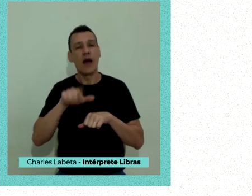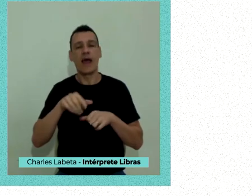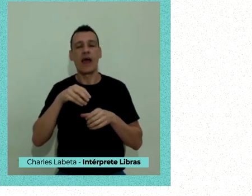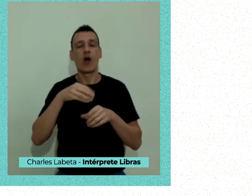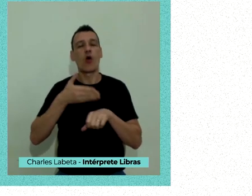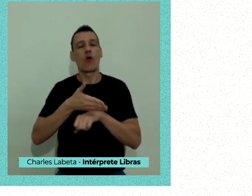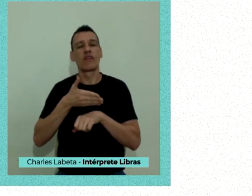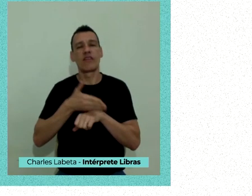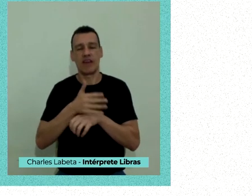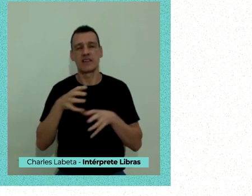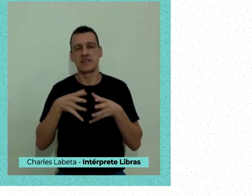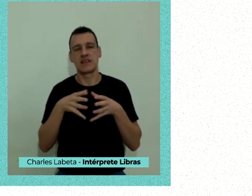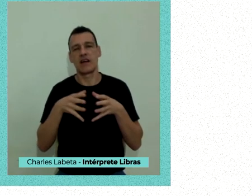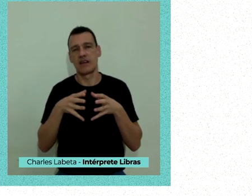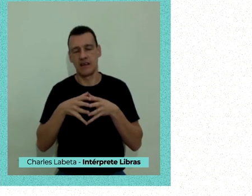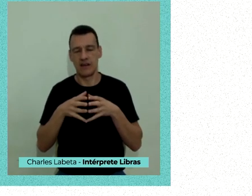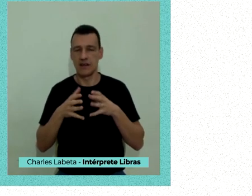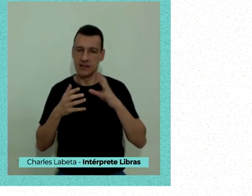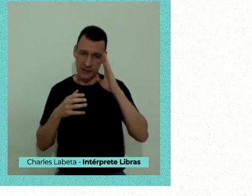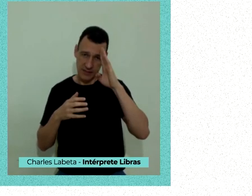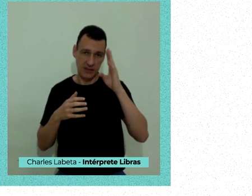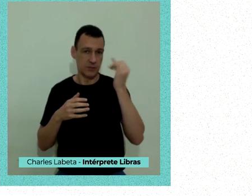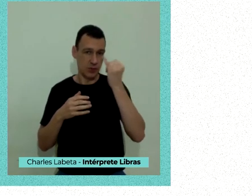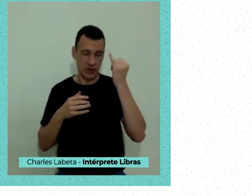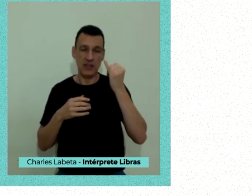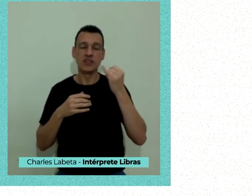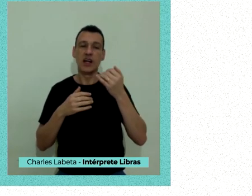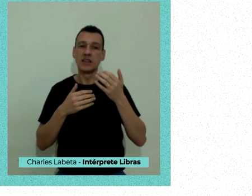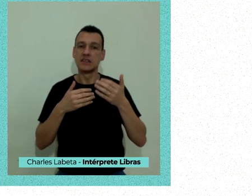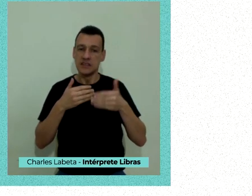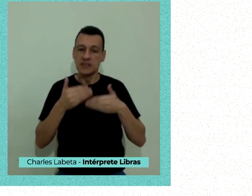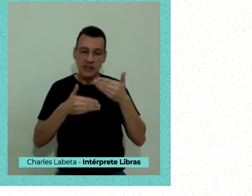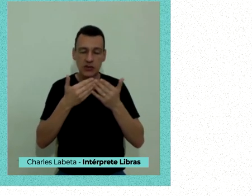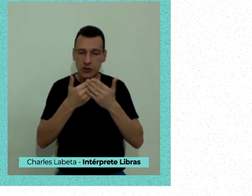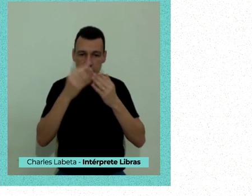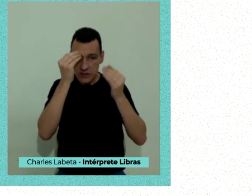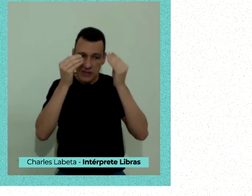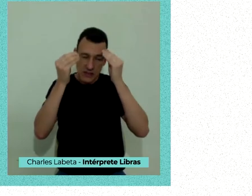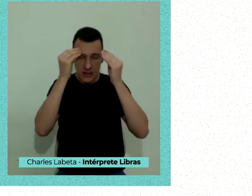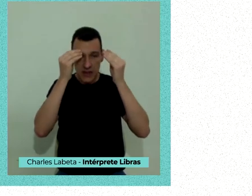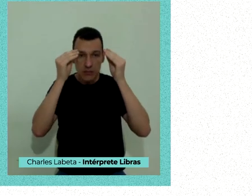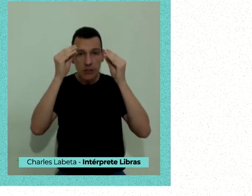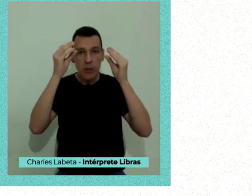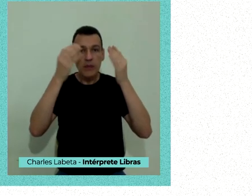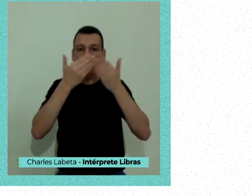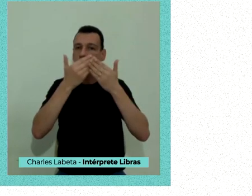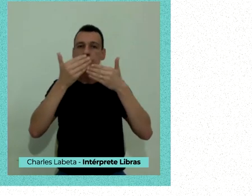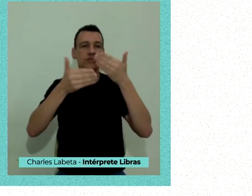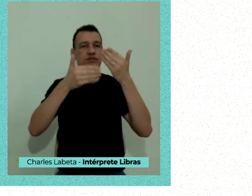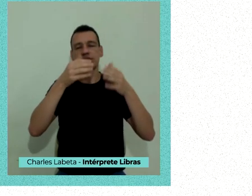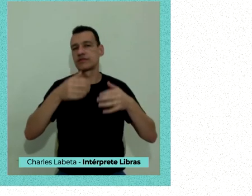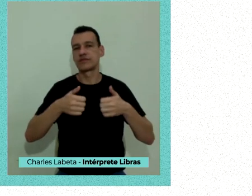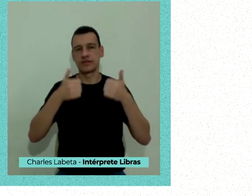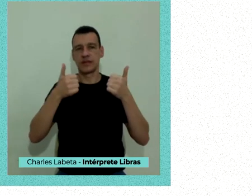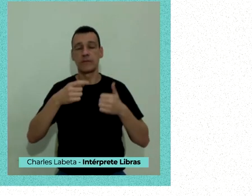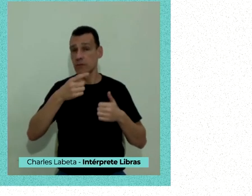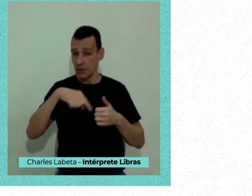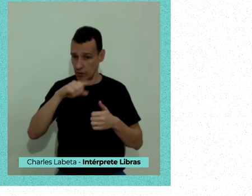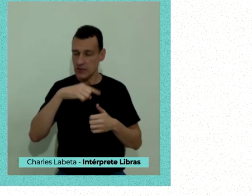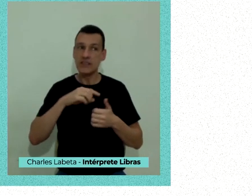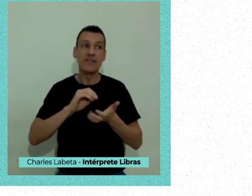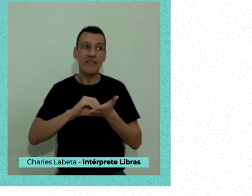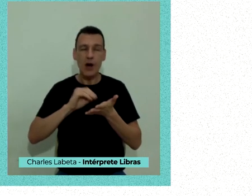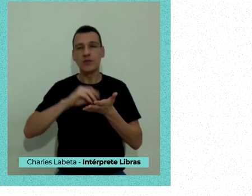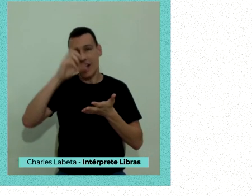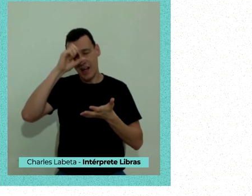vai construindo nesse processo. Nós temos muito para aprender, muito para aprender, mas nós nunca estaremos